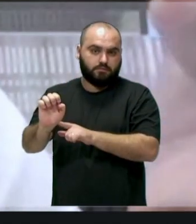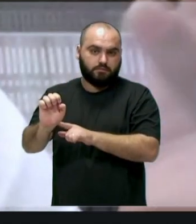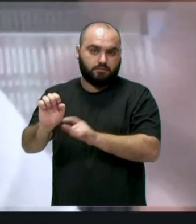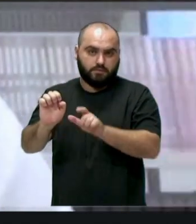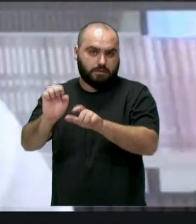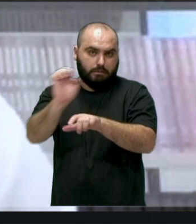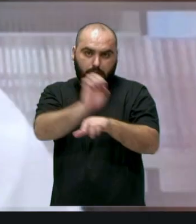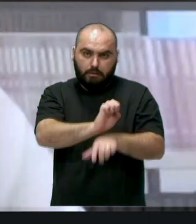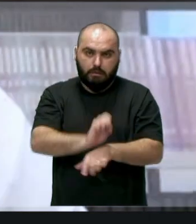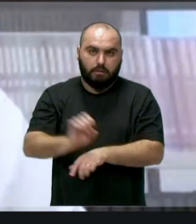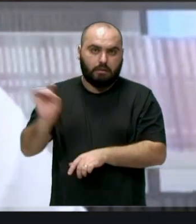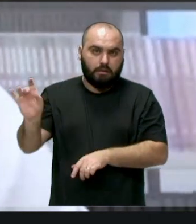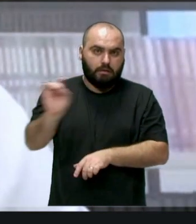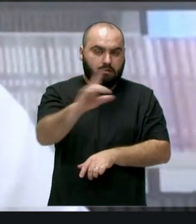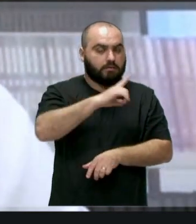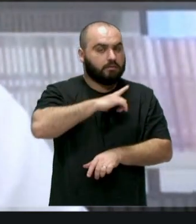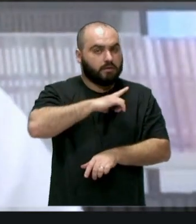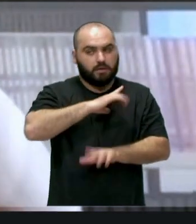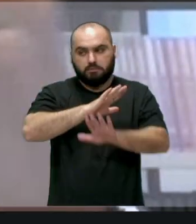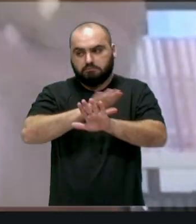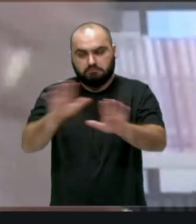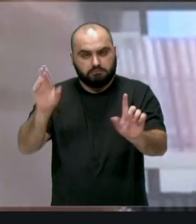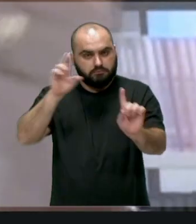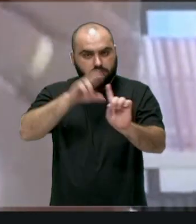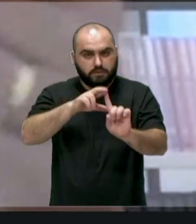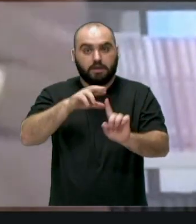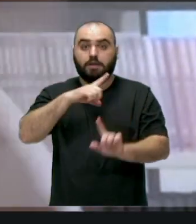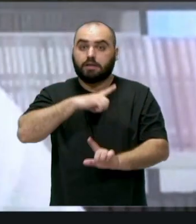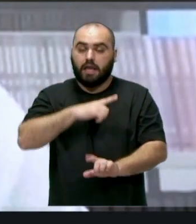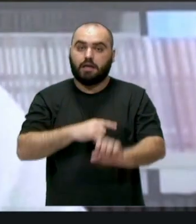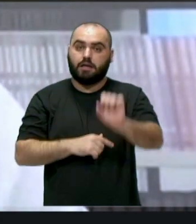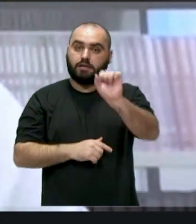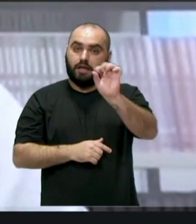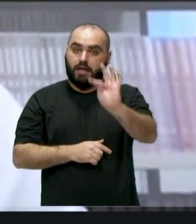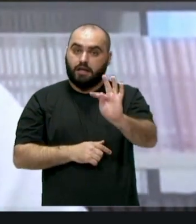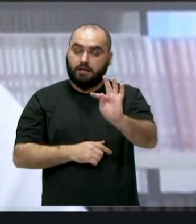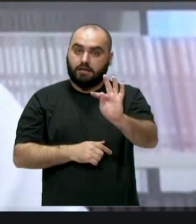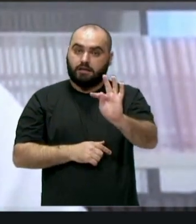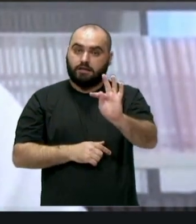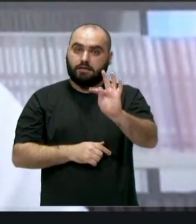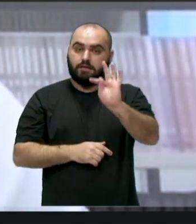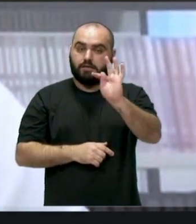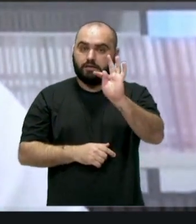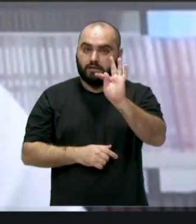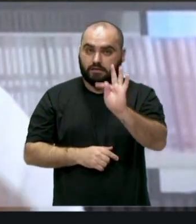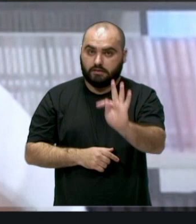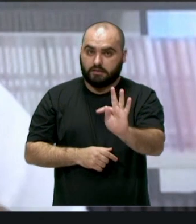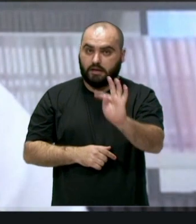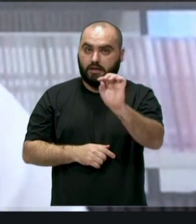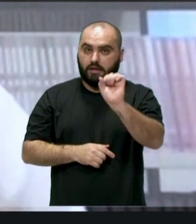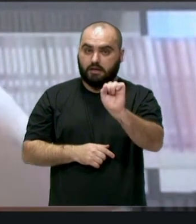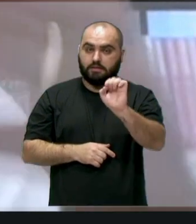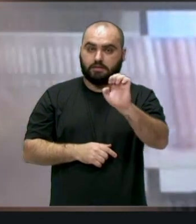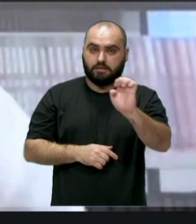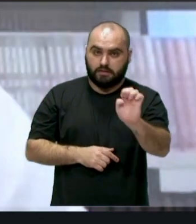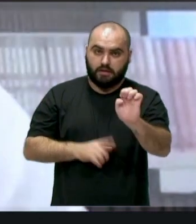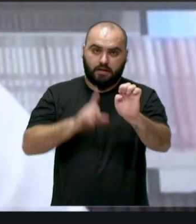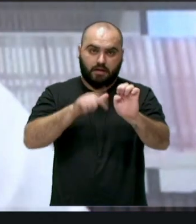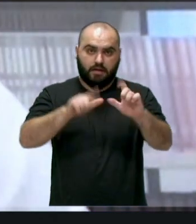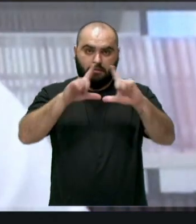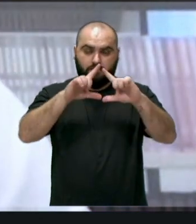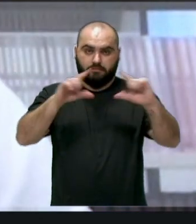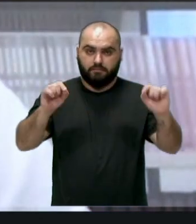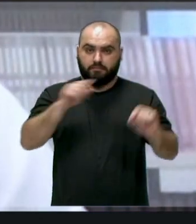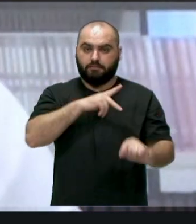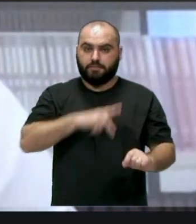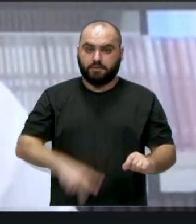dos estados, nós temos o TRE em Santa Catarina, e temos o Superior Tribunal Eleitoral, o Tribunal Superior Eleitoral, que fica em Brasília hoje sob a